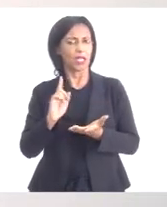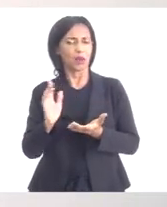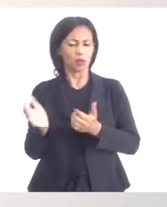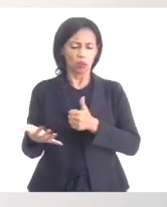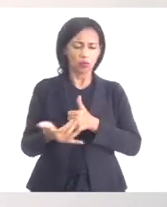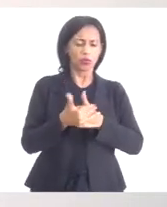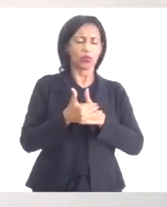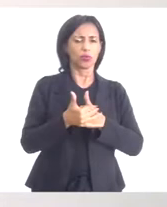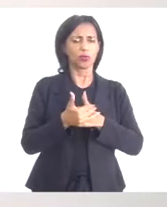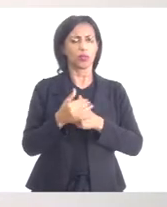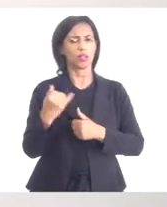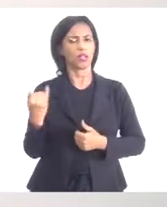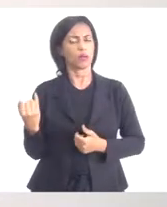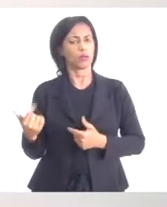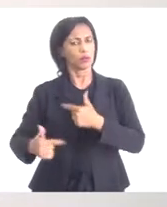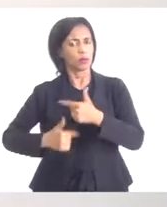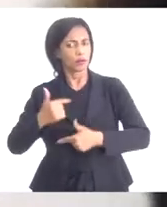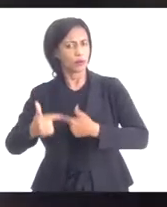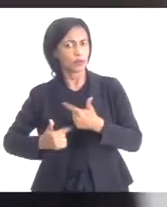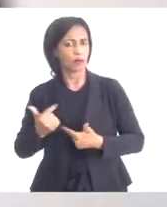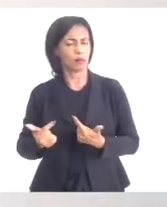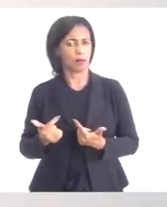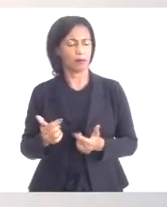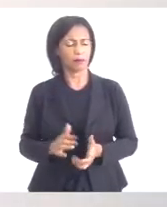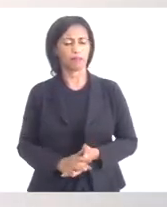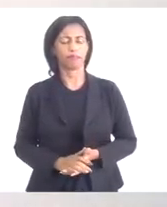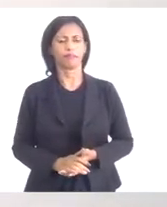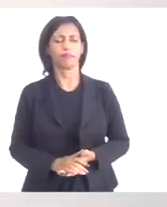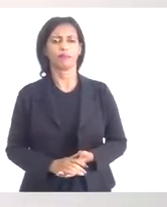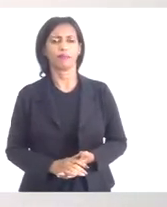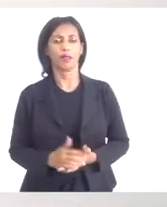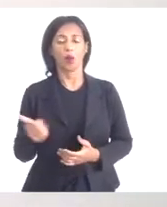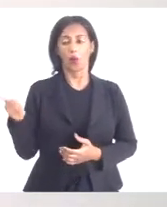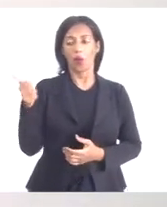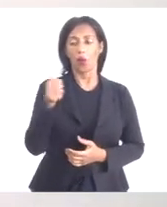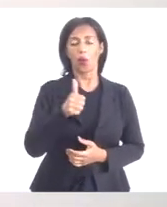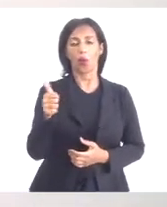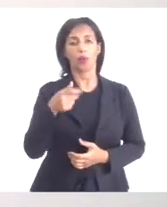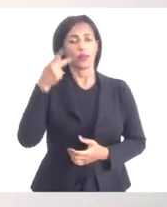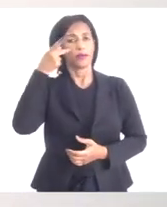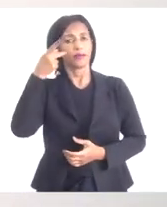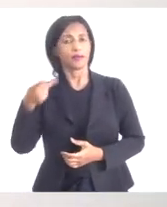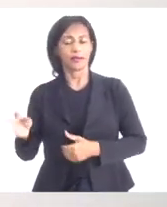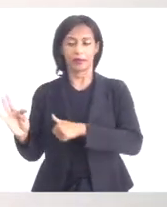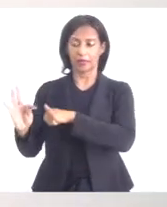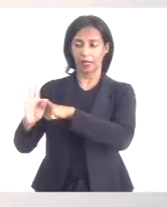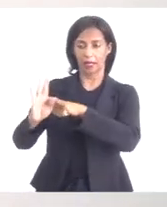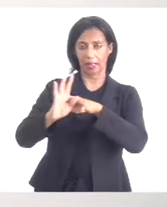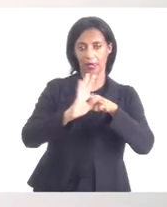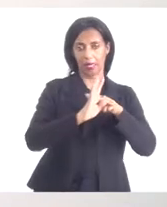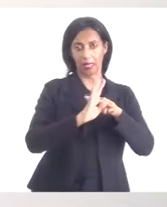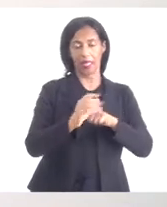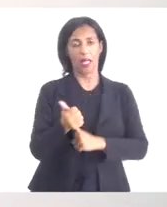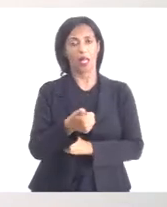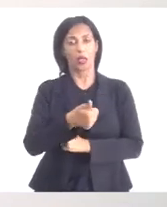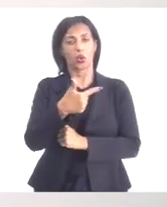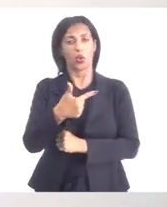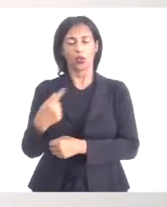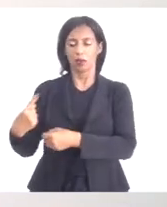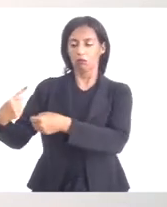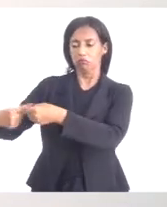fazer o nosso papel e nem e também foram 11 visitas técnicas a 12